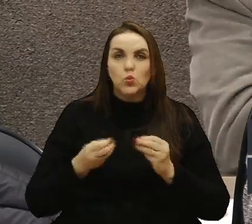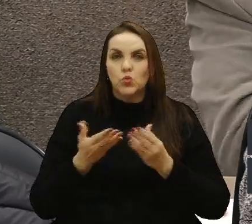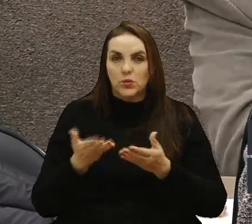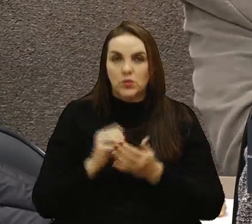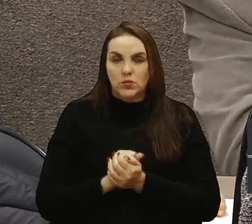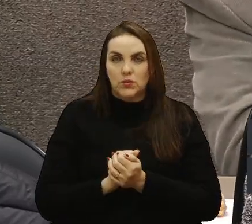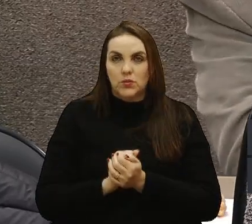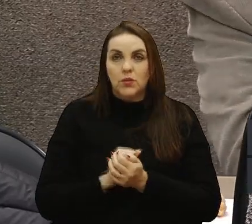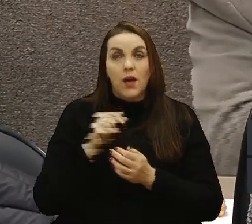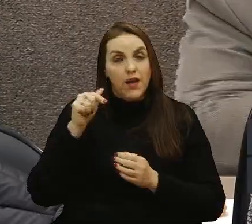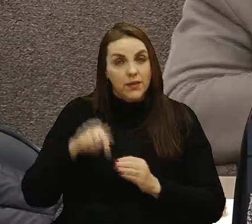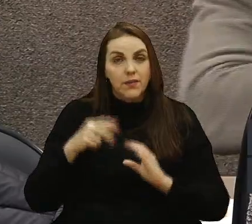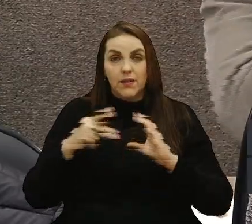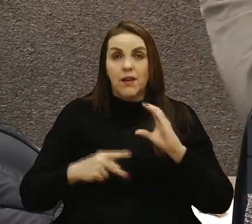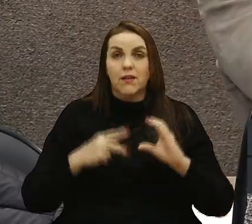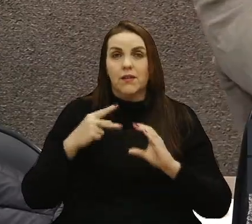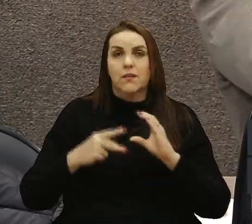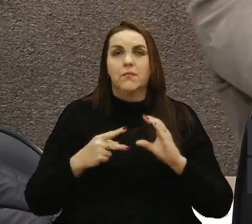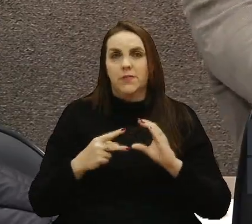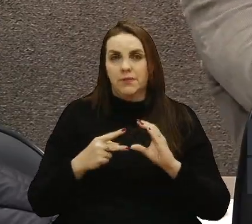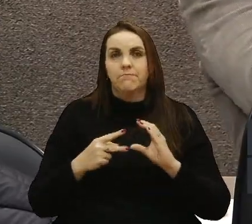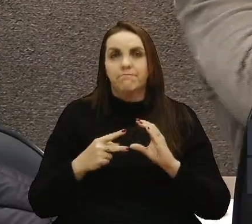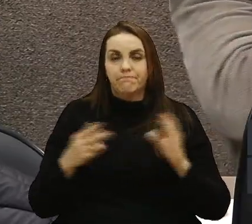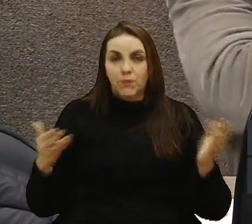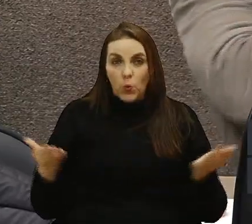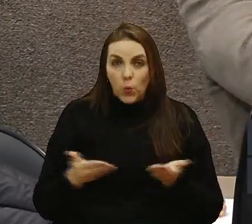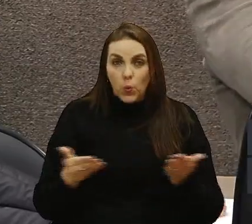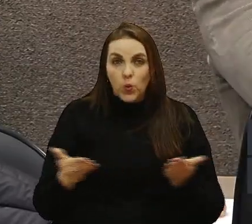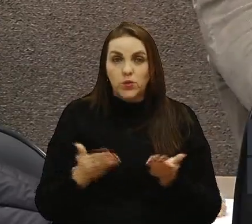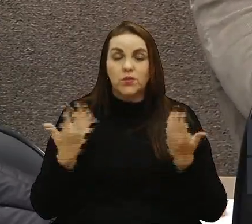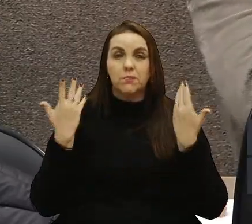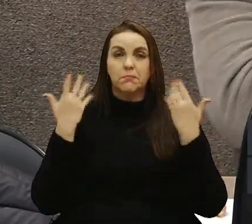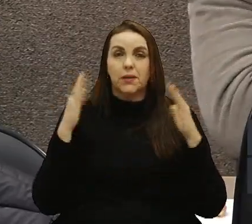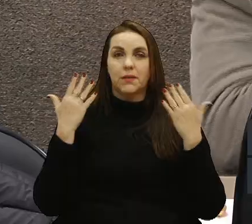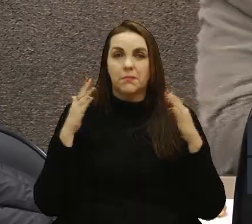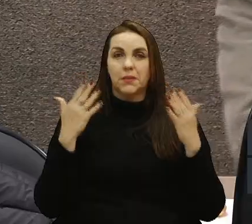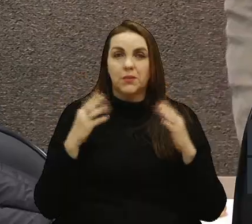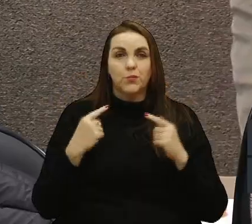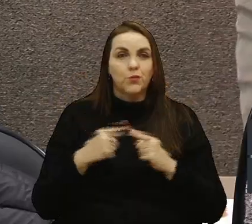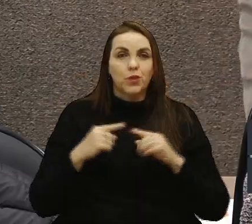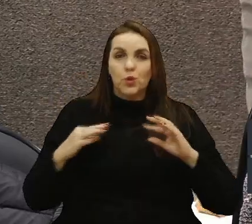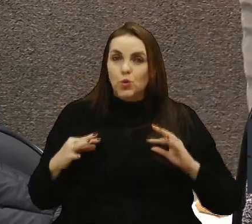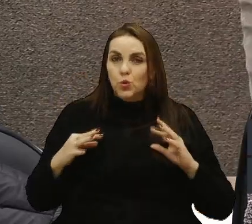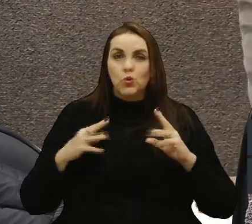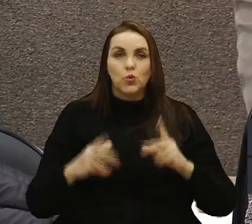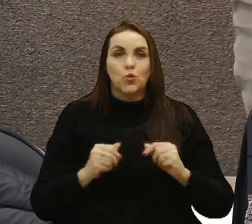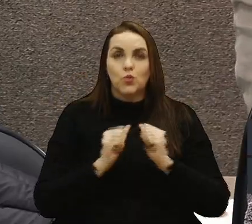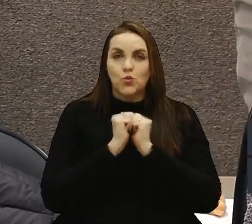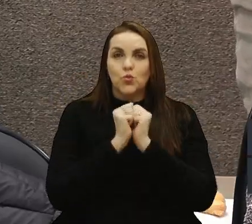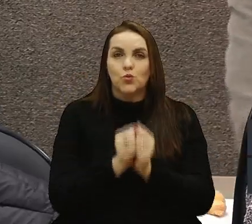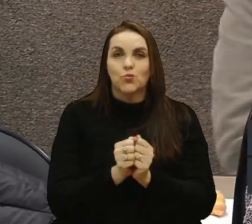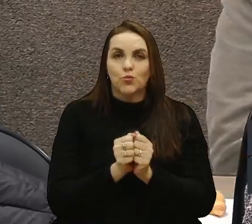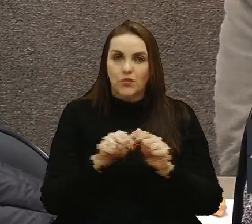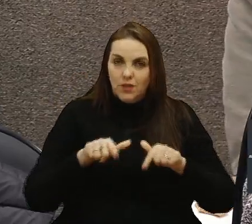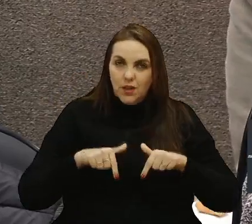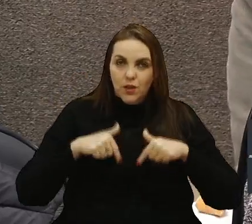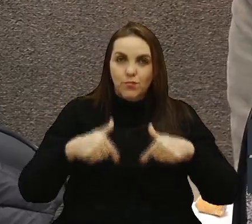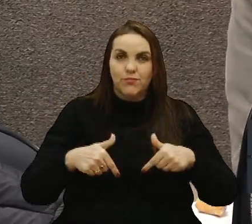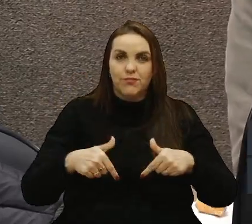esse parlamento hoje está de parabéns, porque todos nós estaremos juntos levantando essa